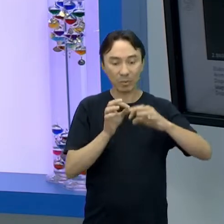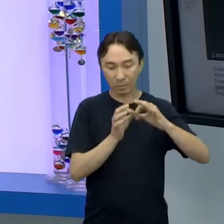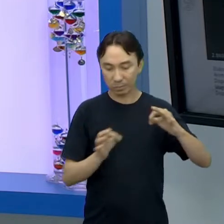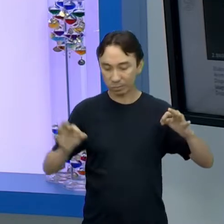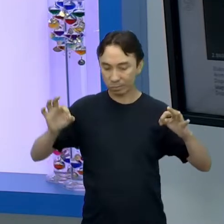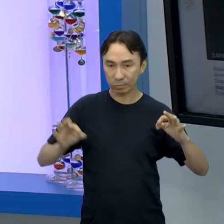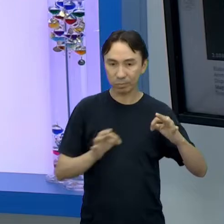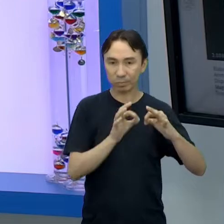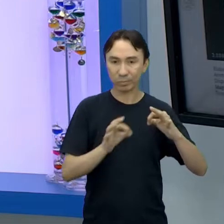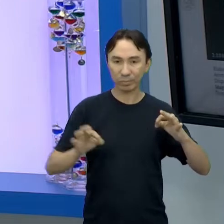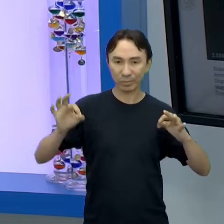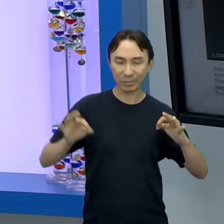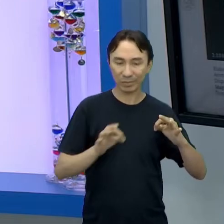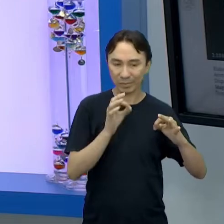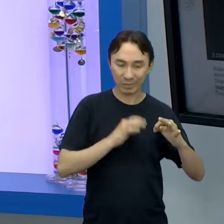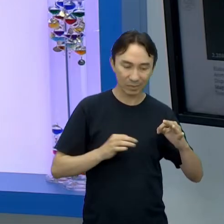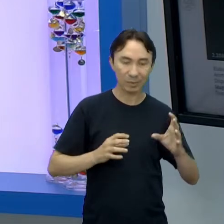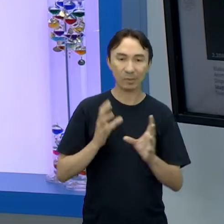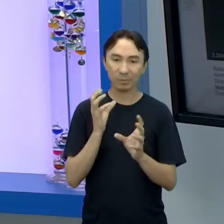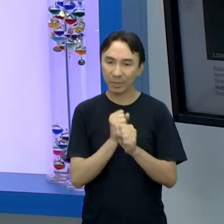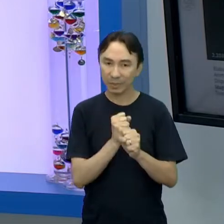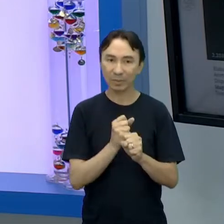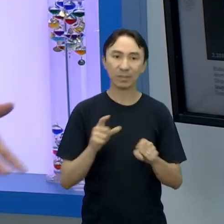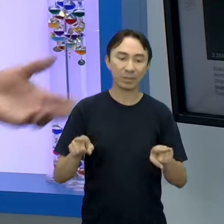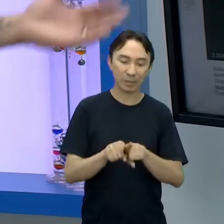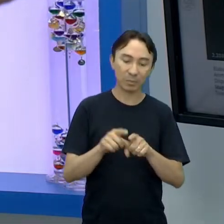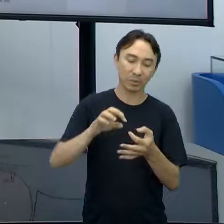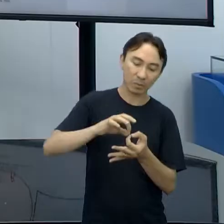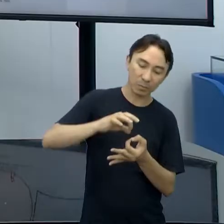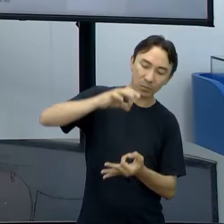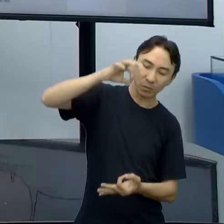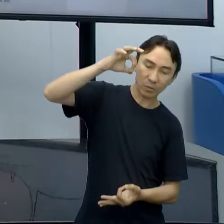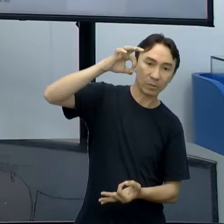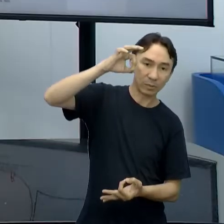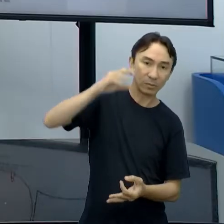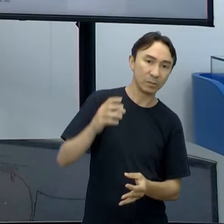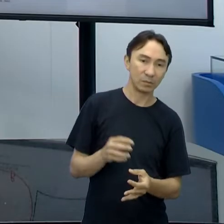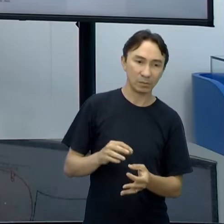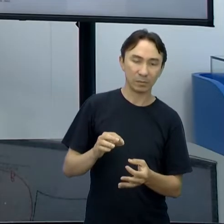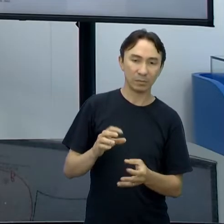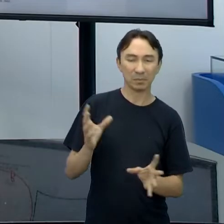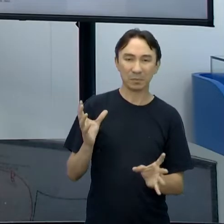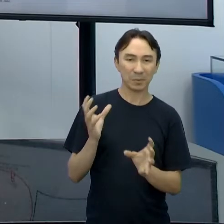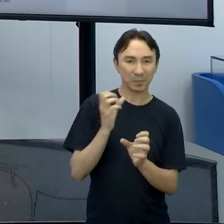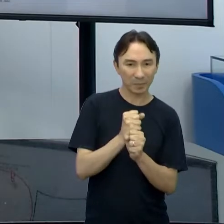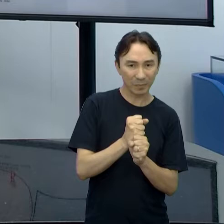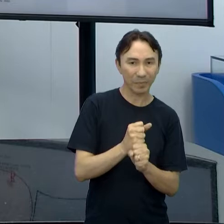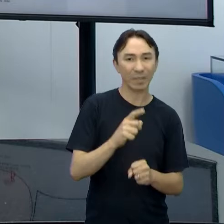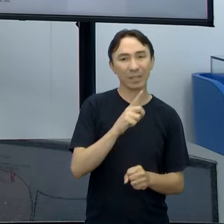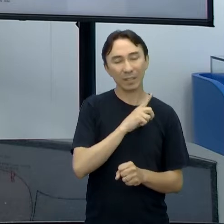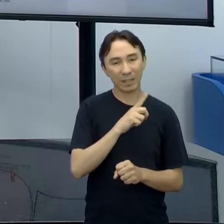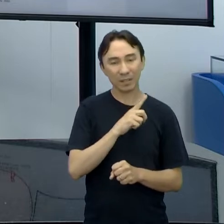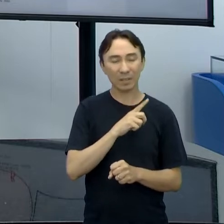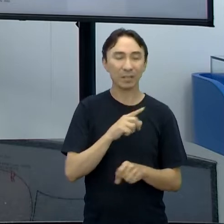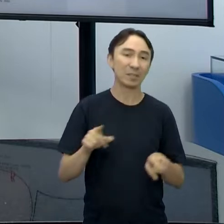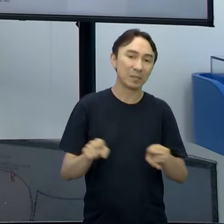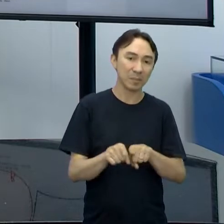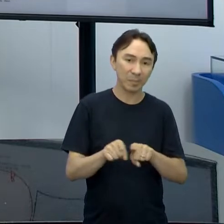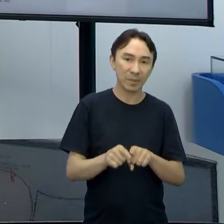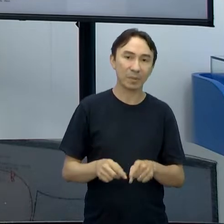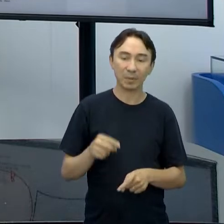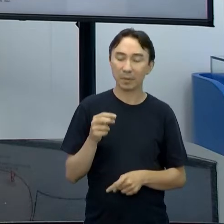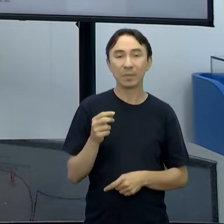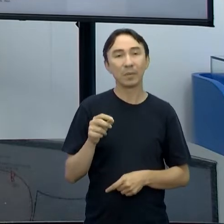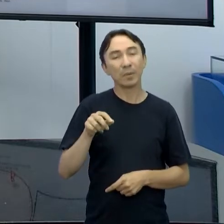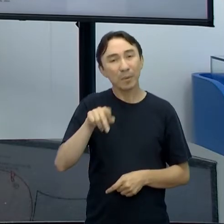certo? Meço o comprimento do fio, eu vou usar o π, você pode usar o π ali como 3, né? O π como 3, e eu calculo